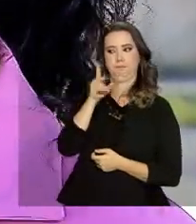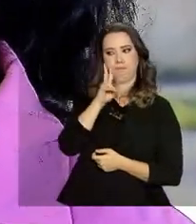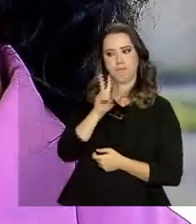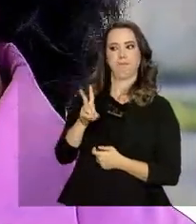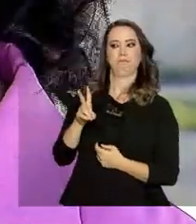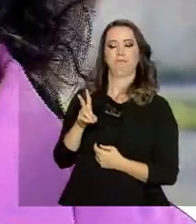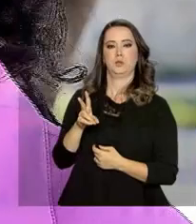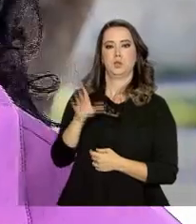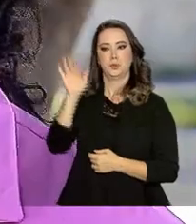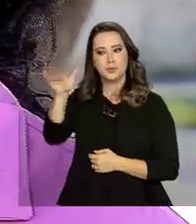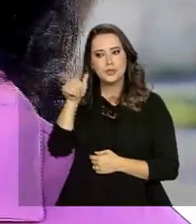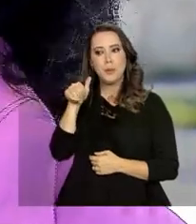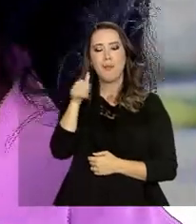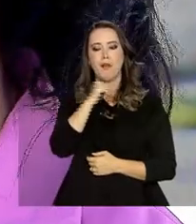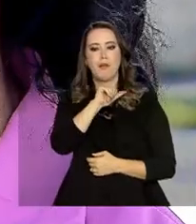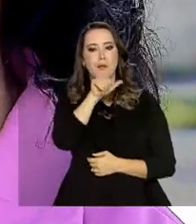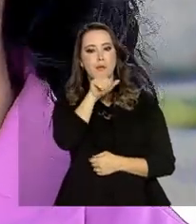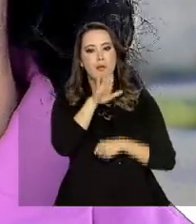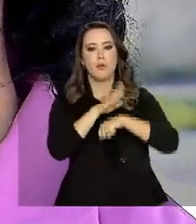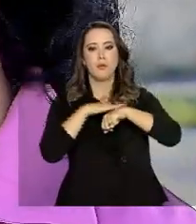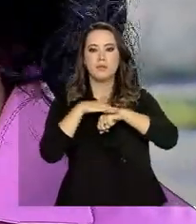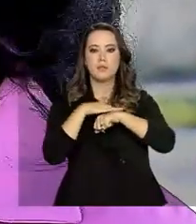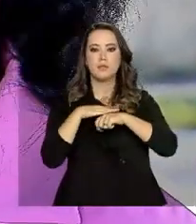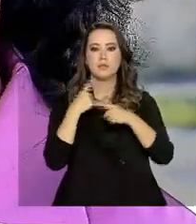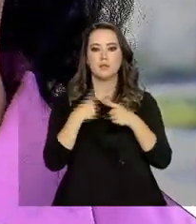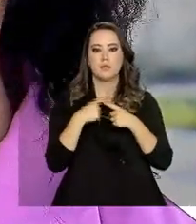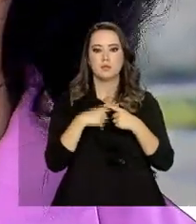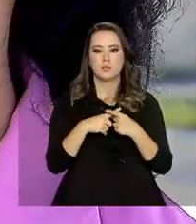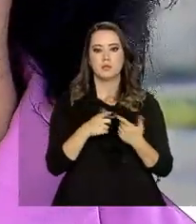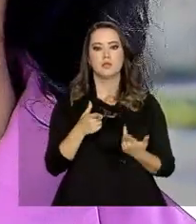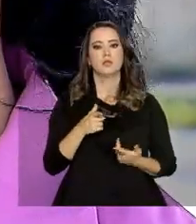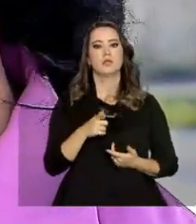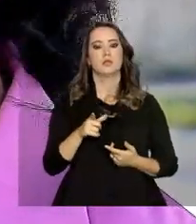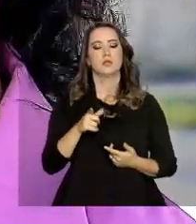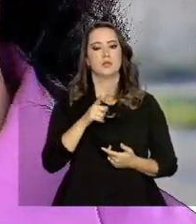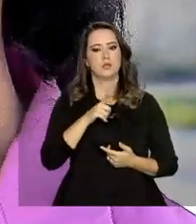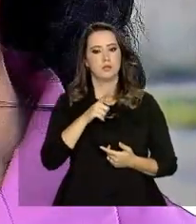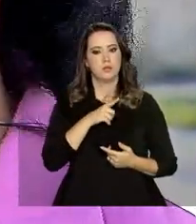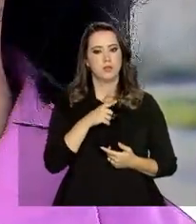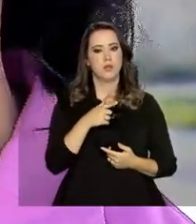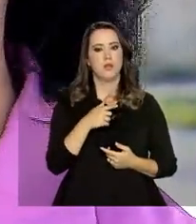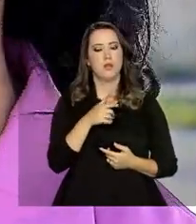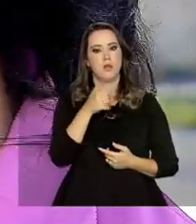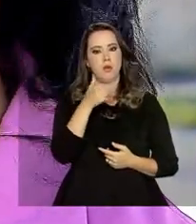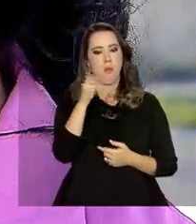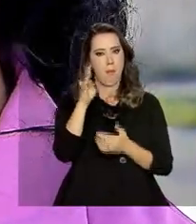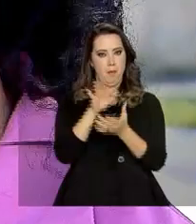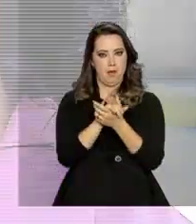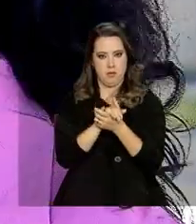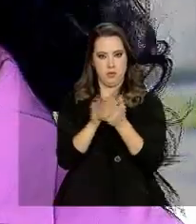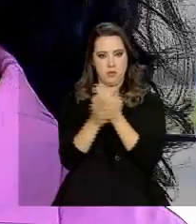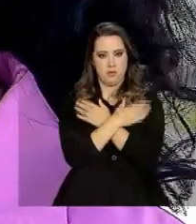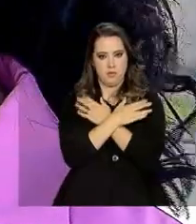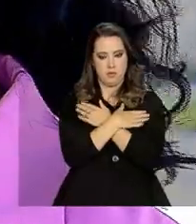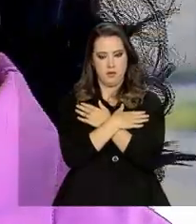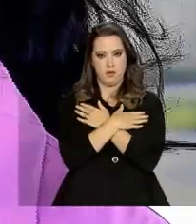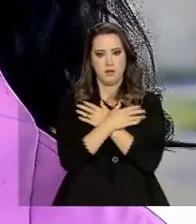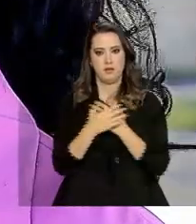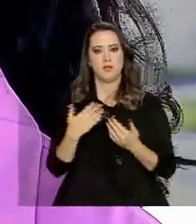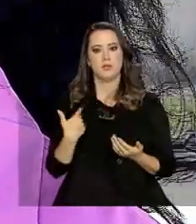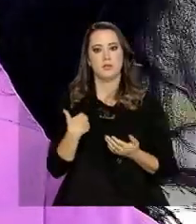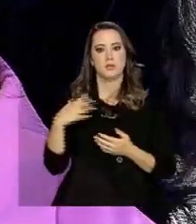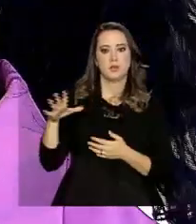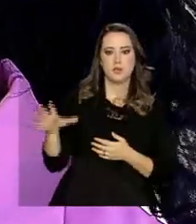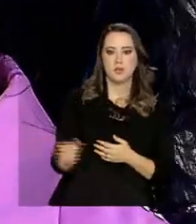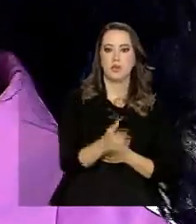neve chamado conversaram comigo porque ele estava passando mal estar desempregados na época né tiraram ele no